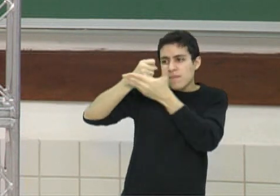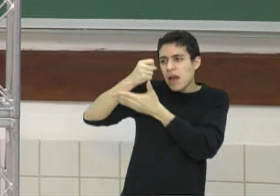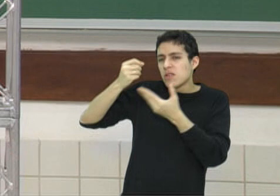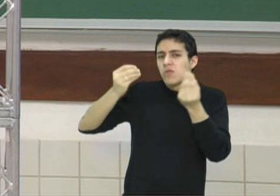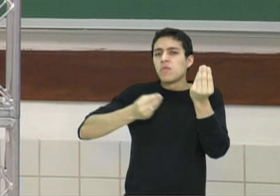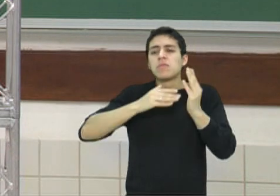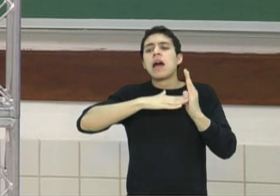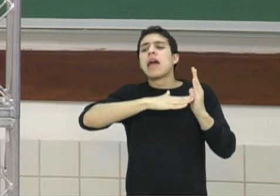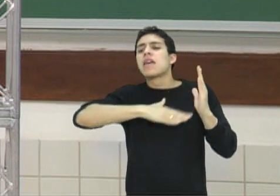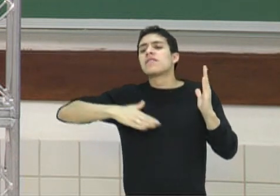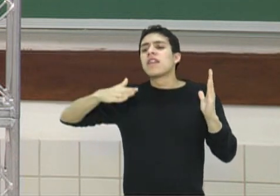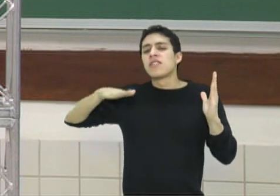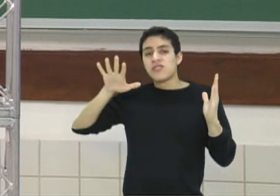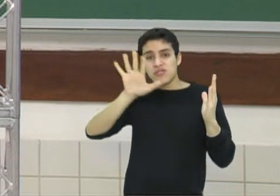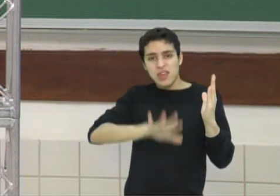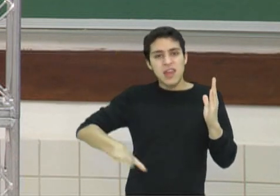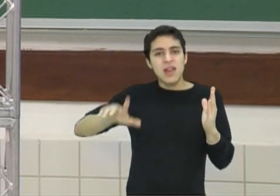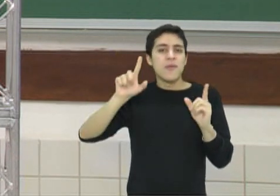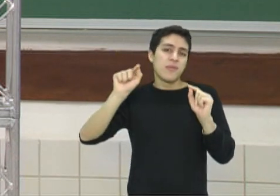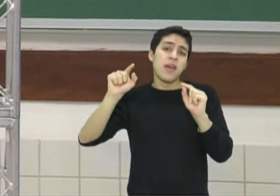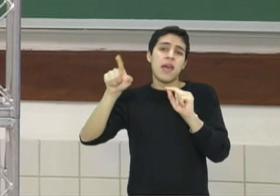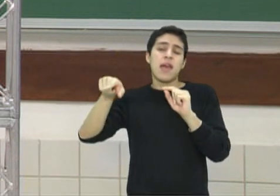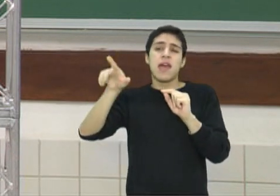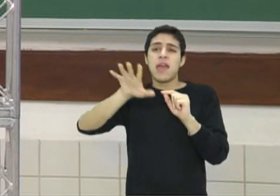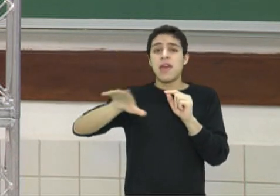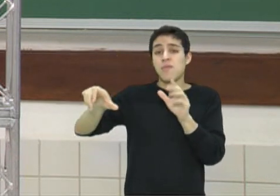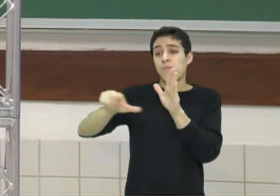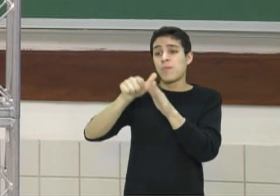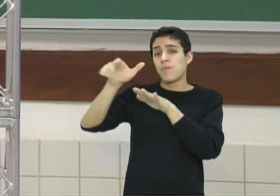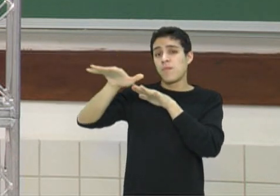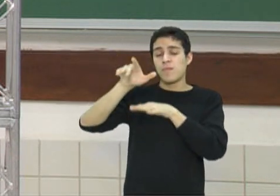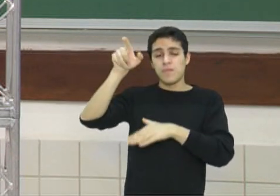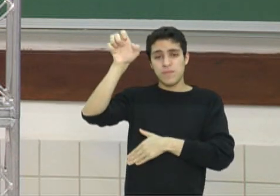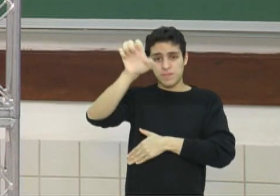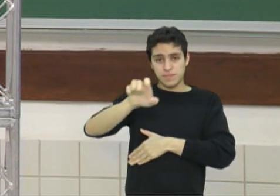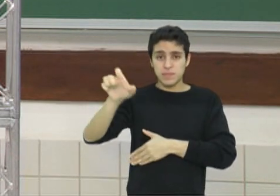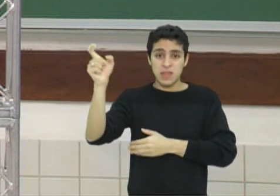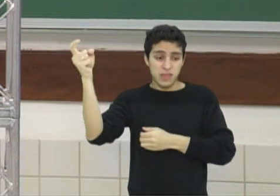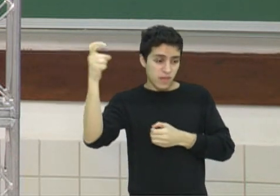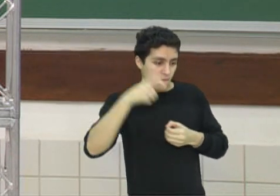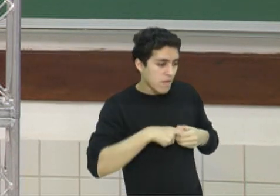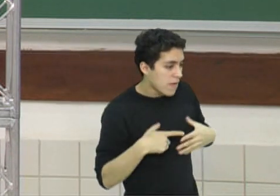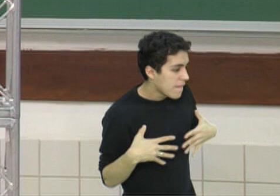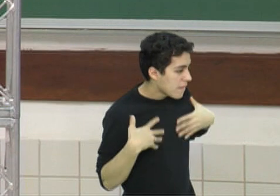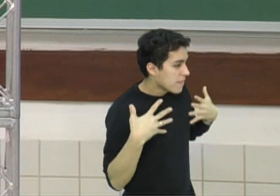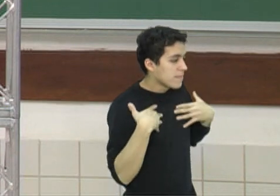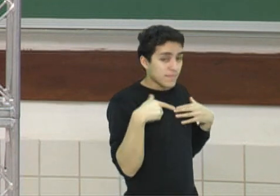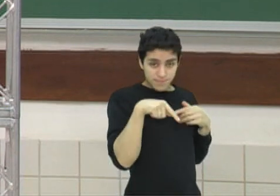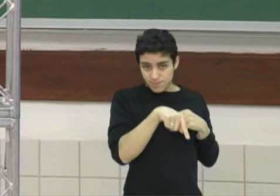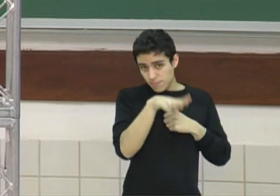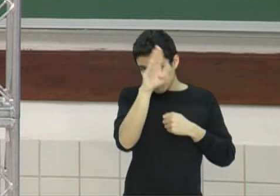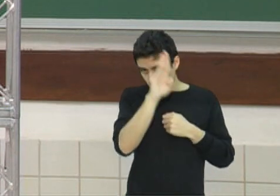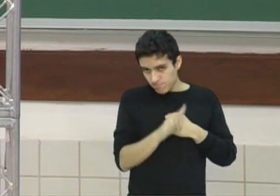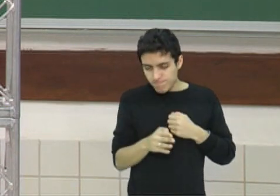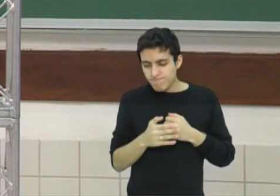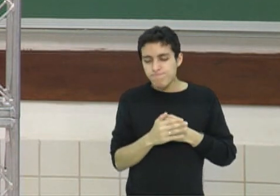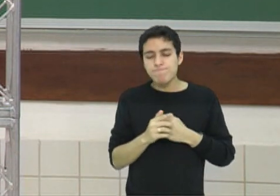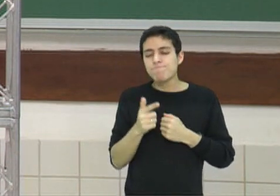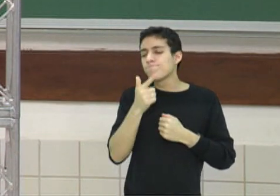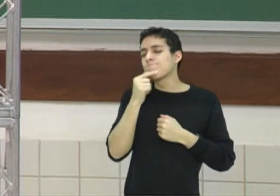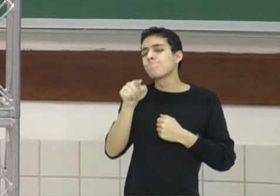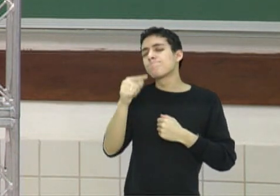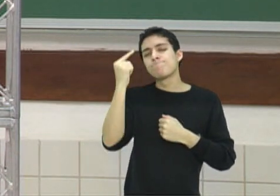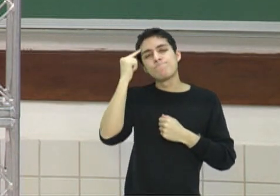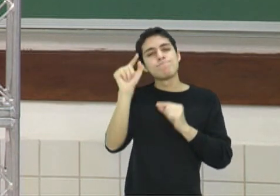estética em geral, que eram as vanguardas europeias. E ele volta para o Brasil totalmente empolgado. Qual a ideia desse